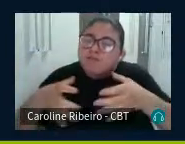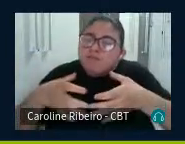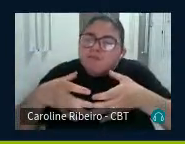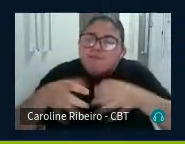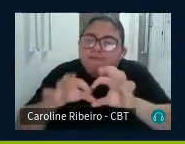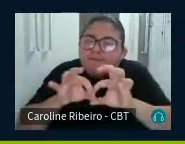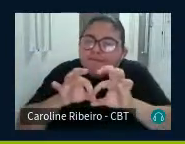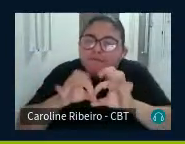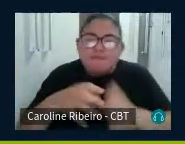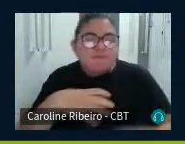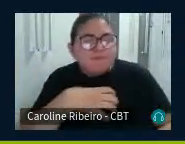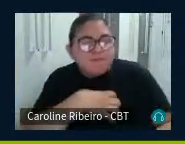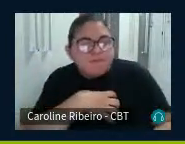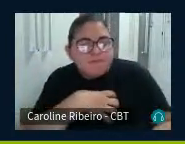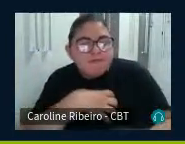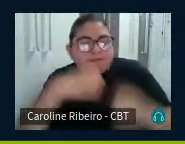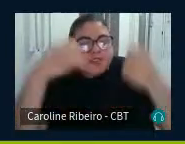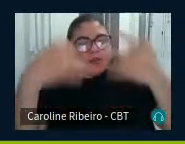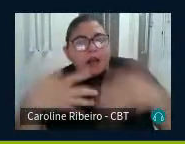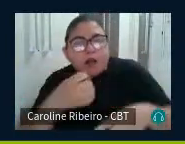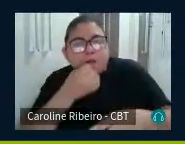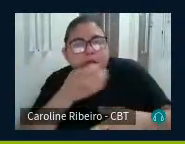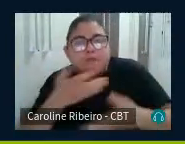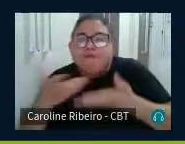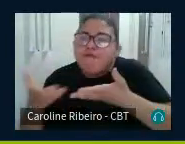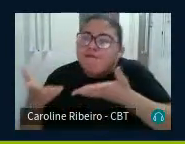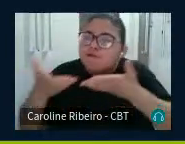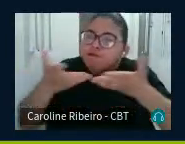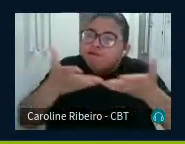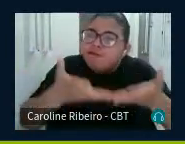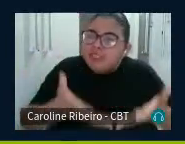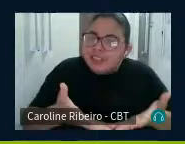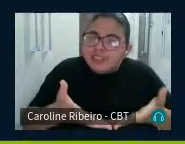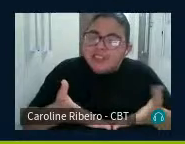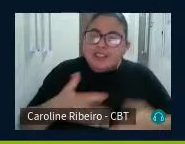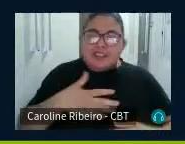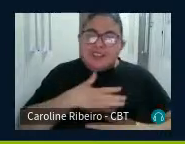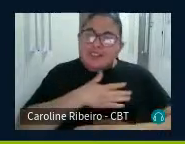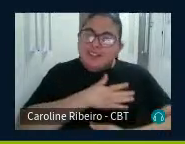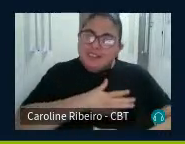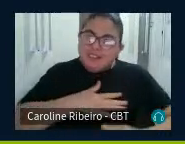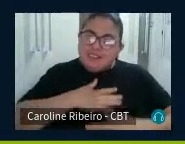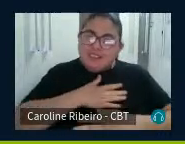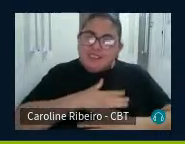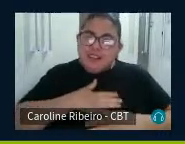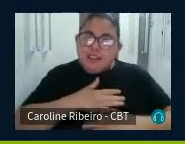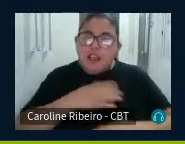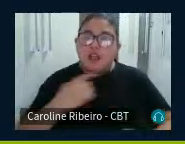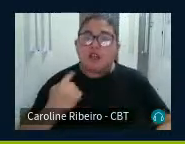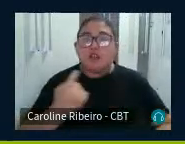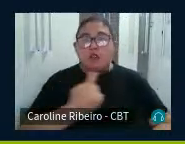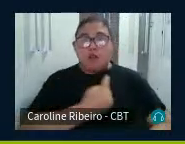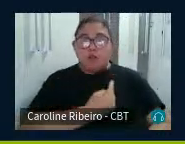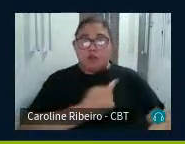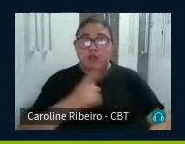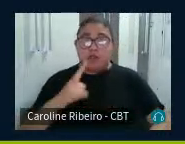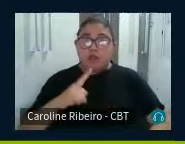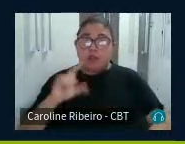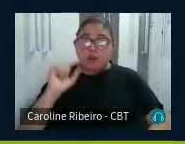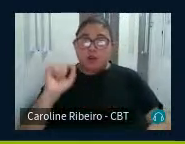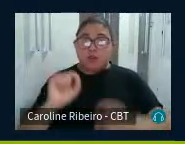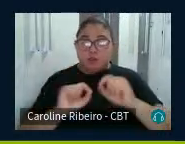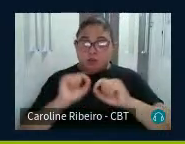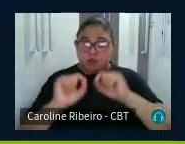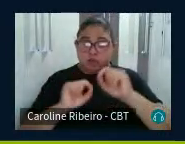dentro desse espírito de falar seja bem-vindo, dentro desse espírito de falar nós formamos uma comunidade acadêmica.